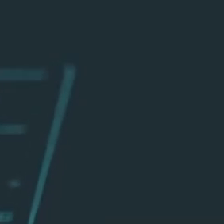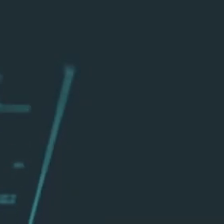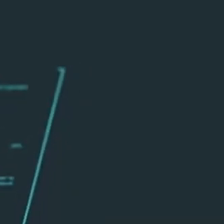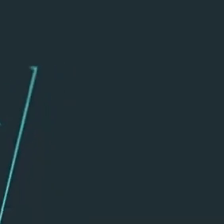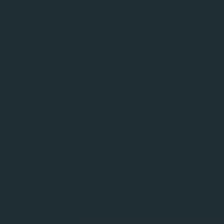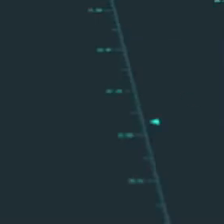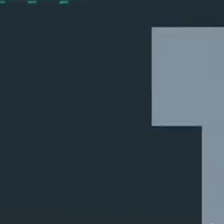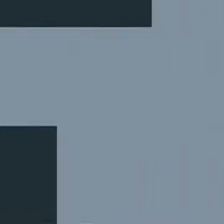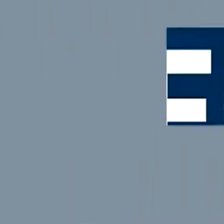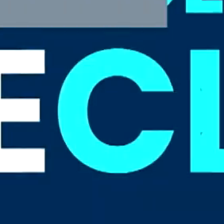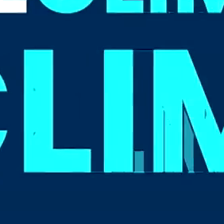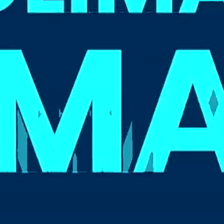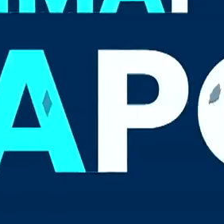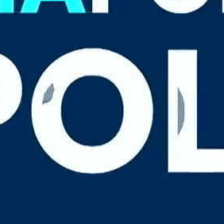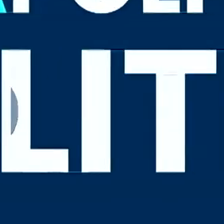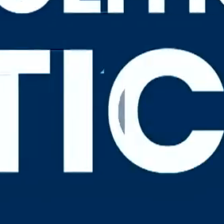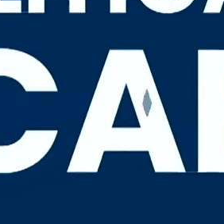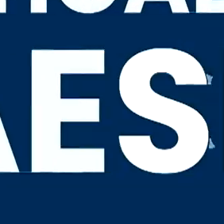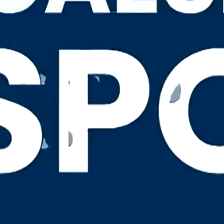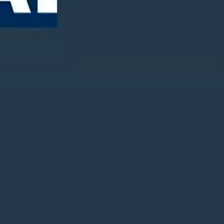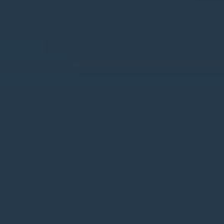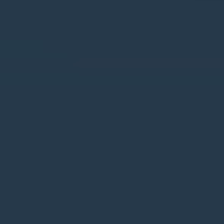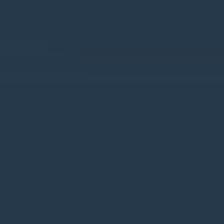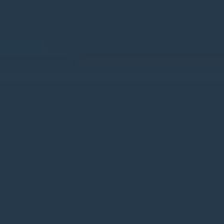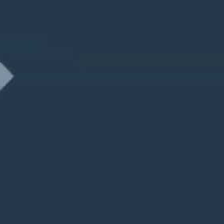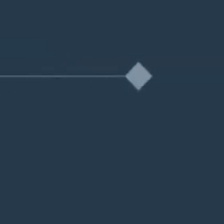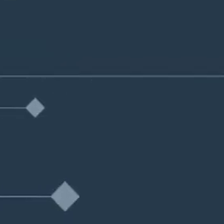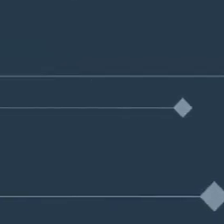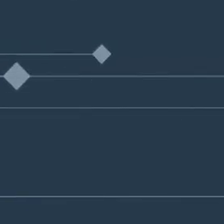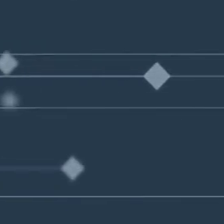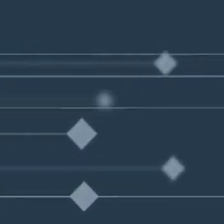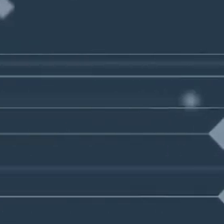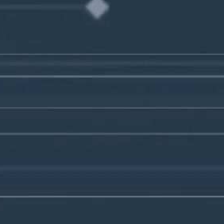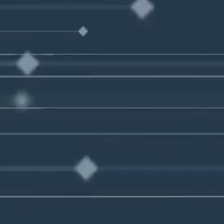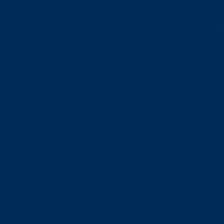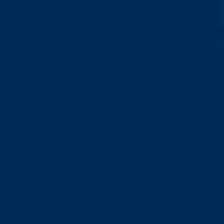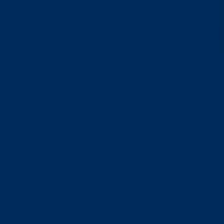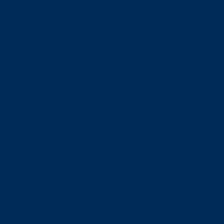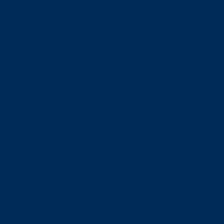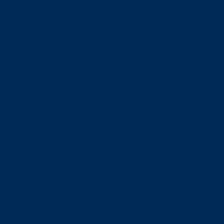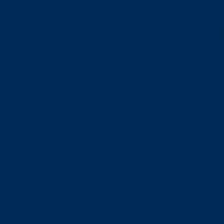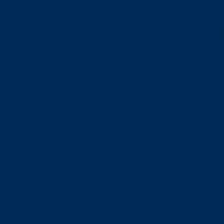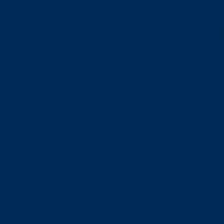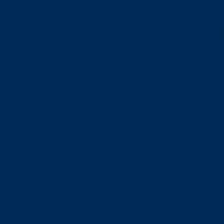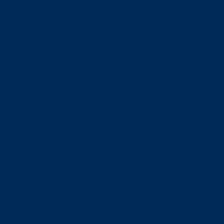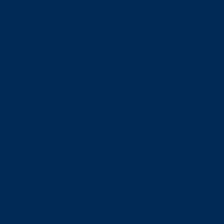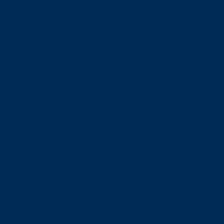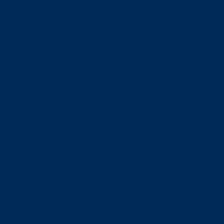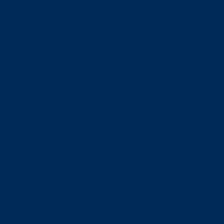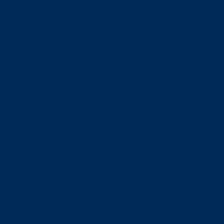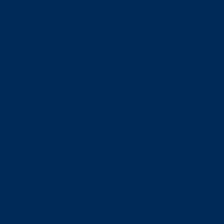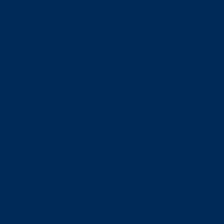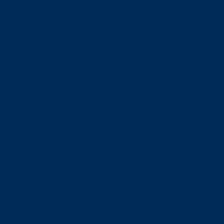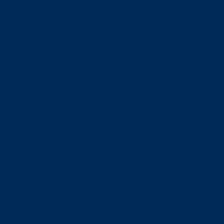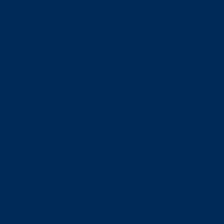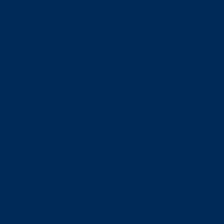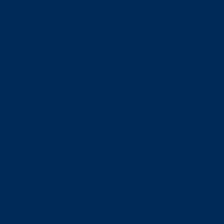repórter Nacional informação com a credibilidade da Rádio Nacional